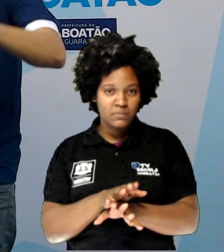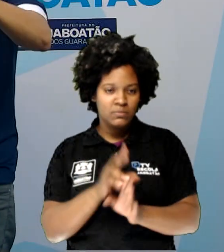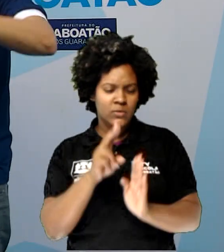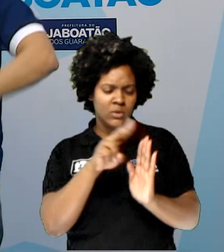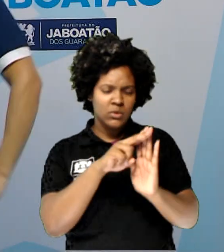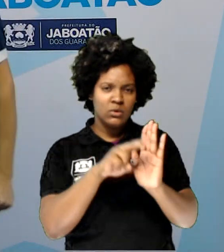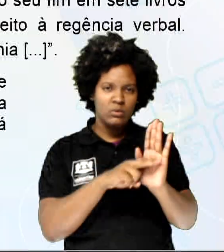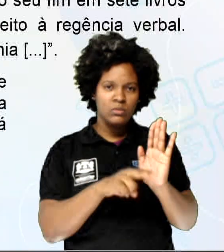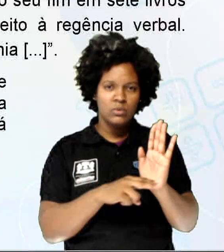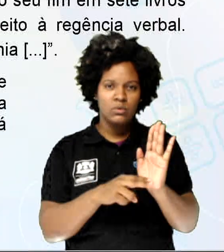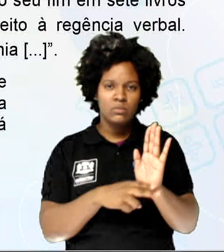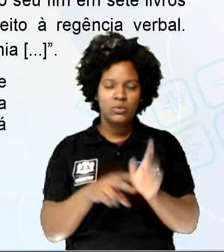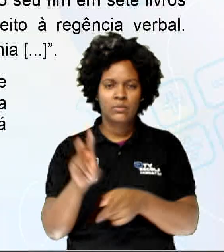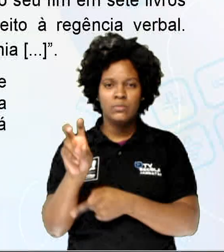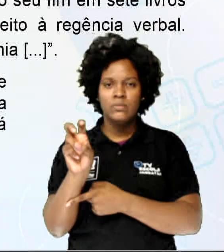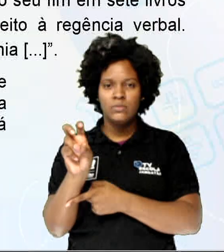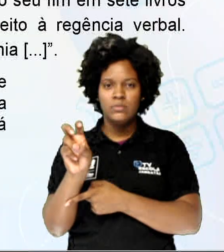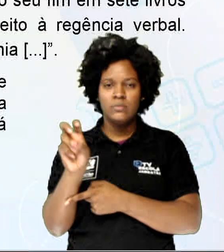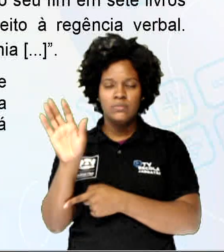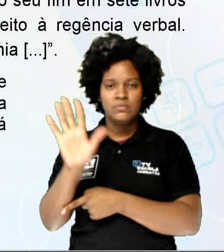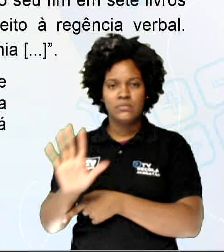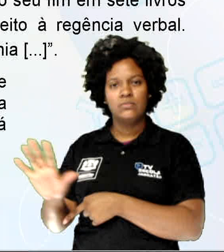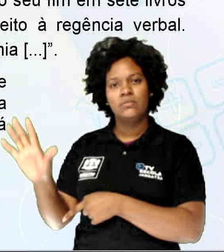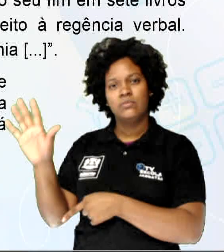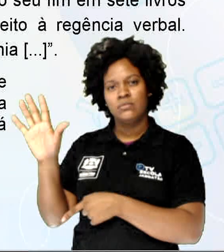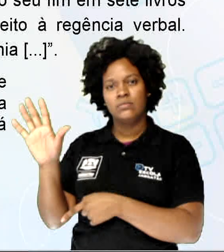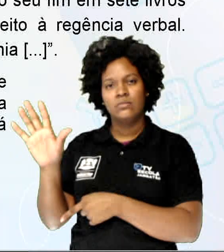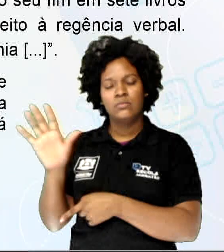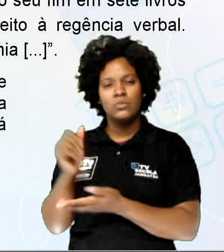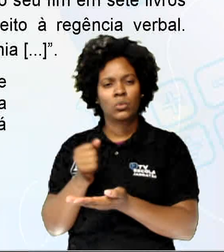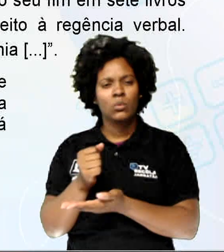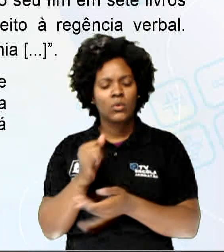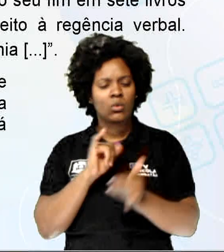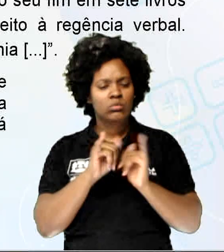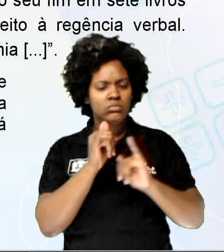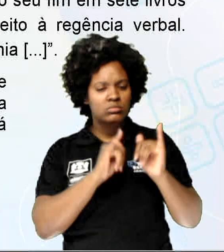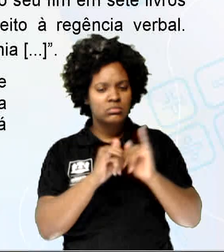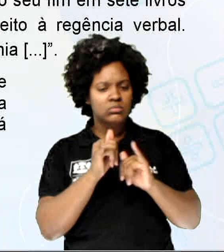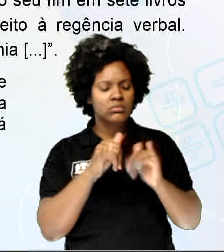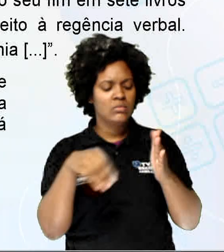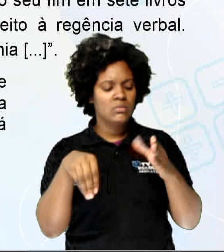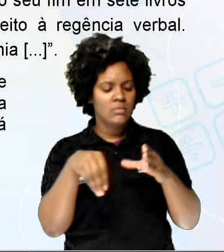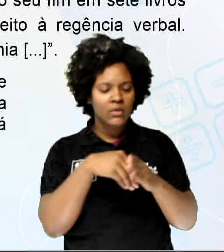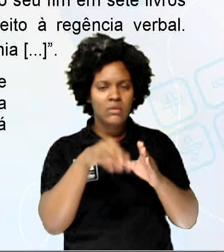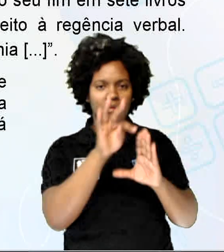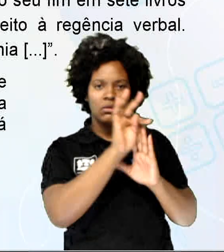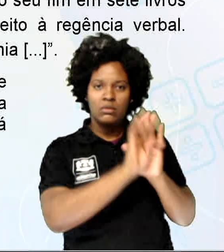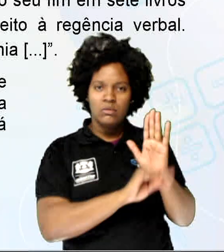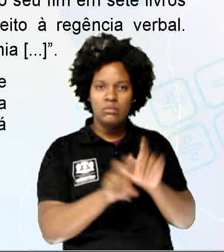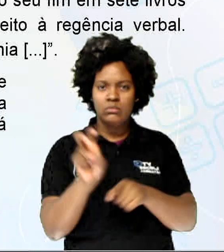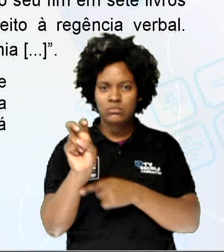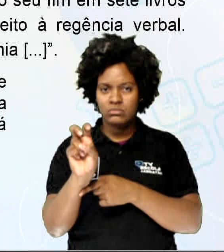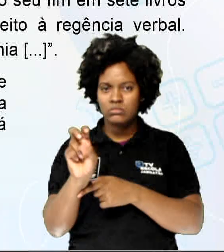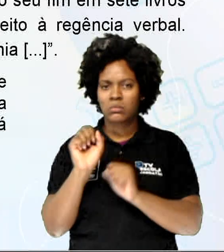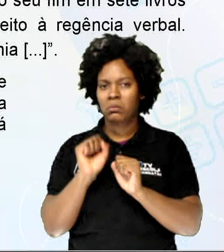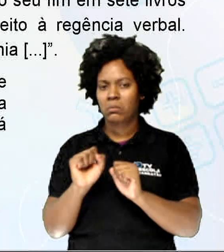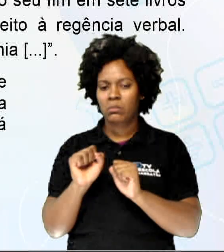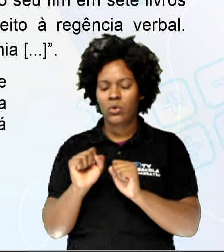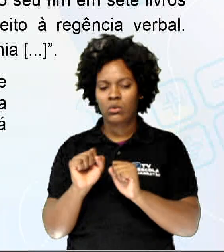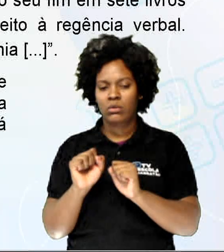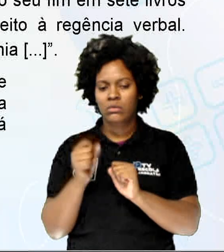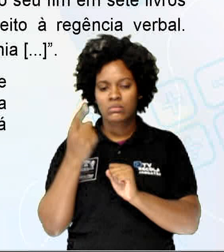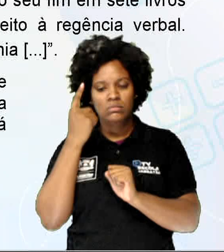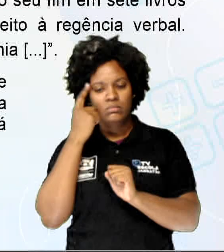gabarito, vamos para o item 5, aí na telinha. Com base nas informações contidas no texto 5, é possível se